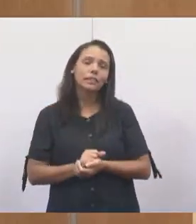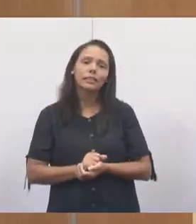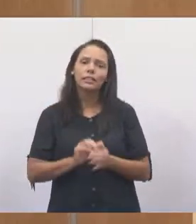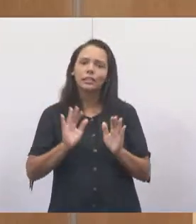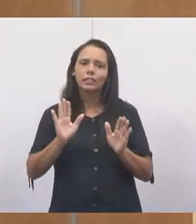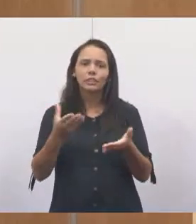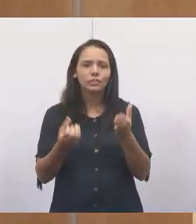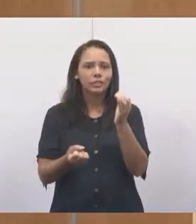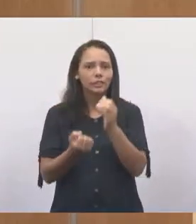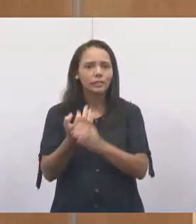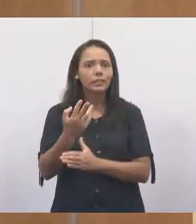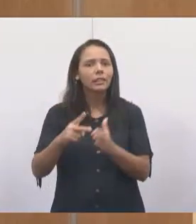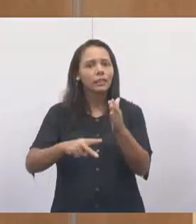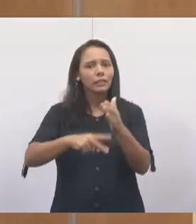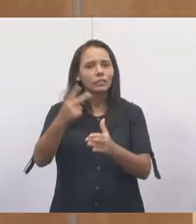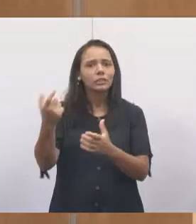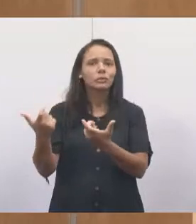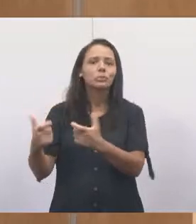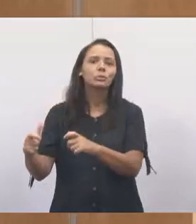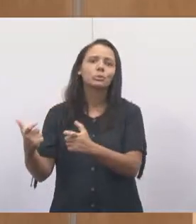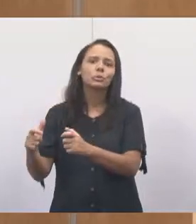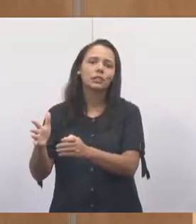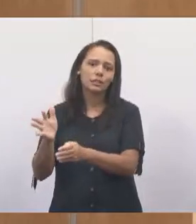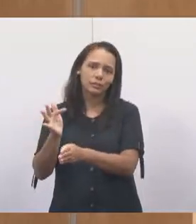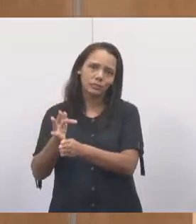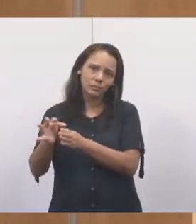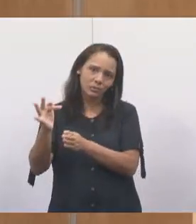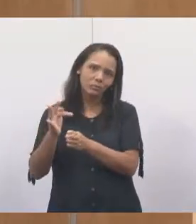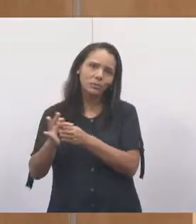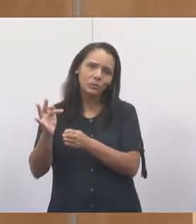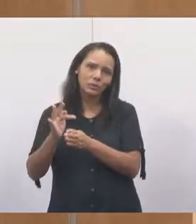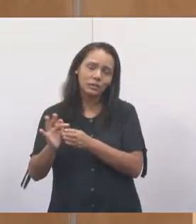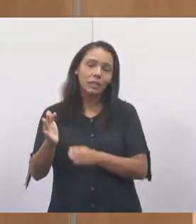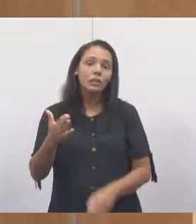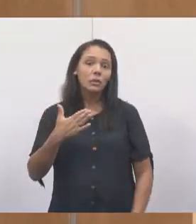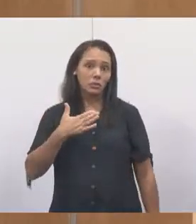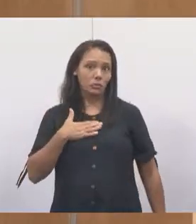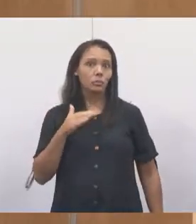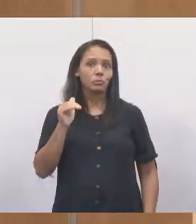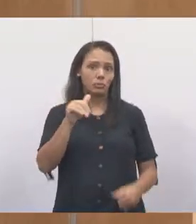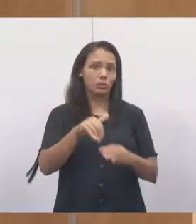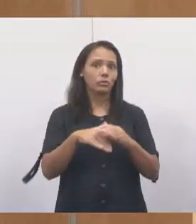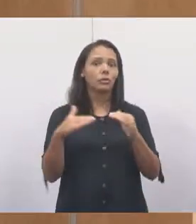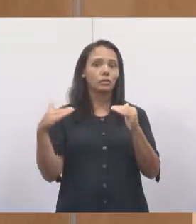segundo conselho tutelar para a cidade de Jacareí. Já deixo aqui o meu voto